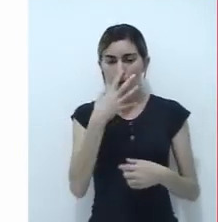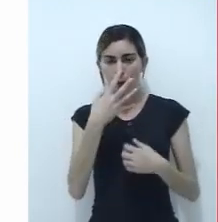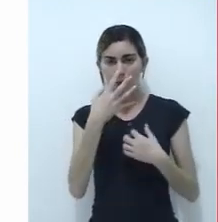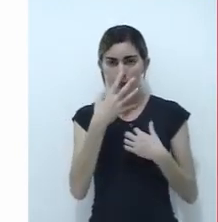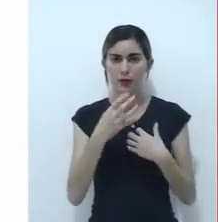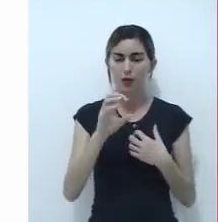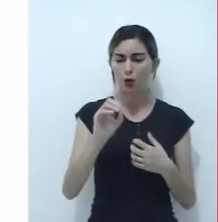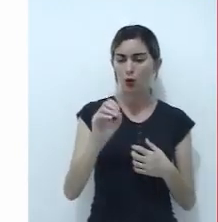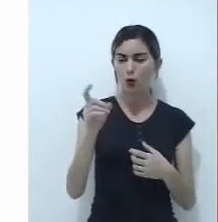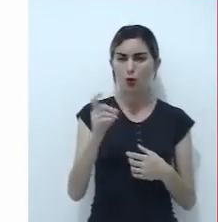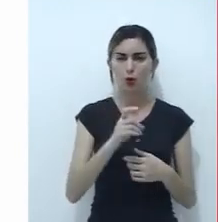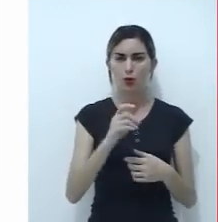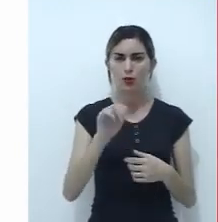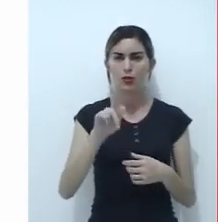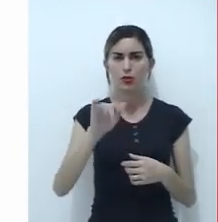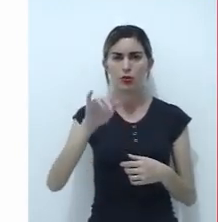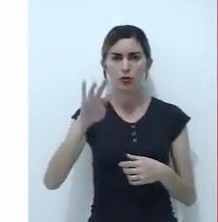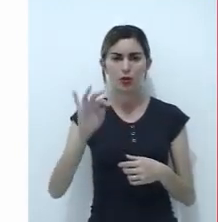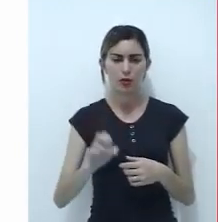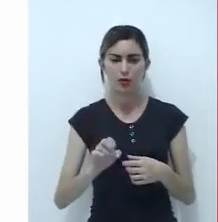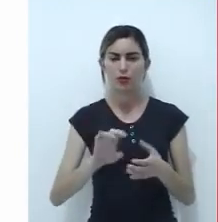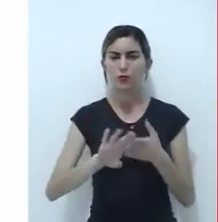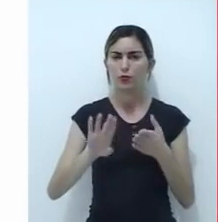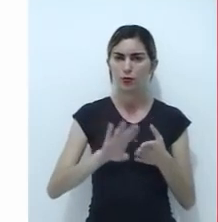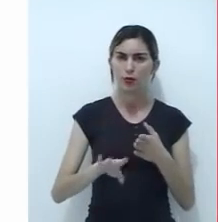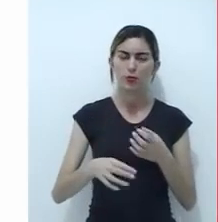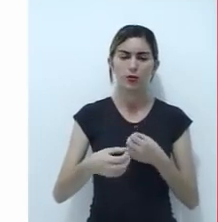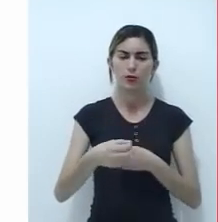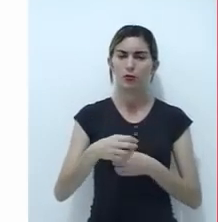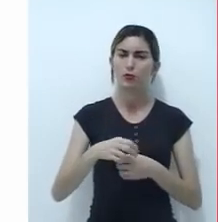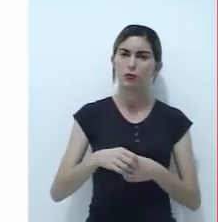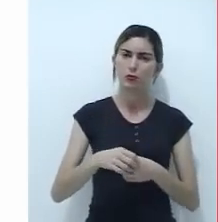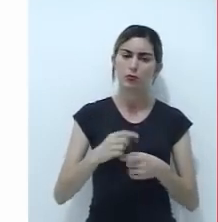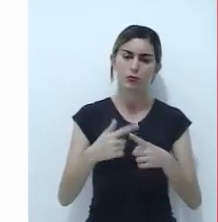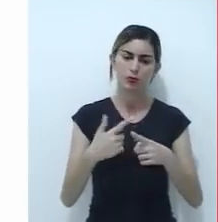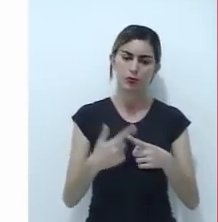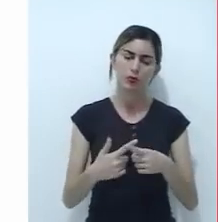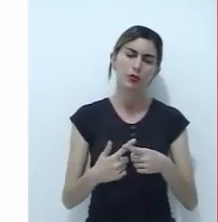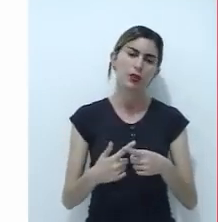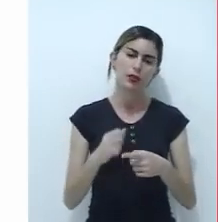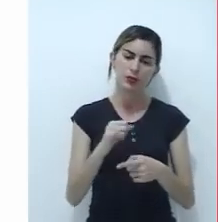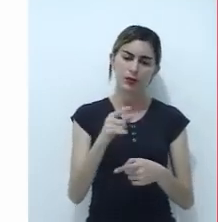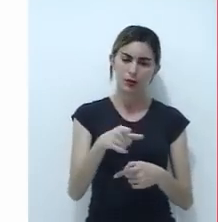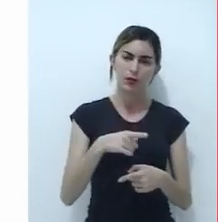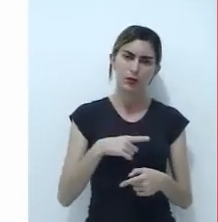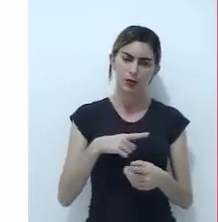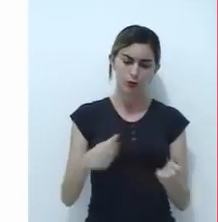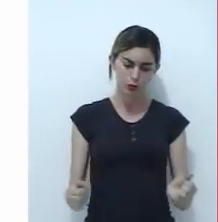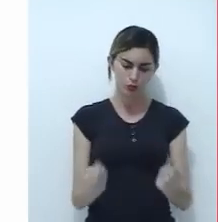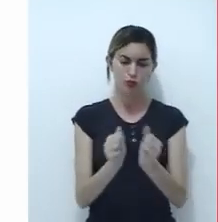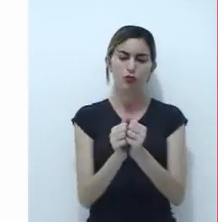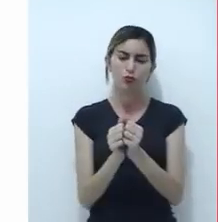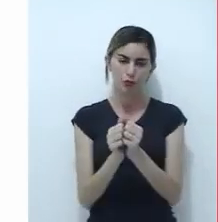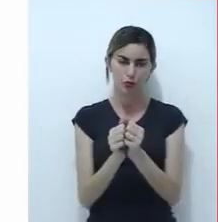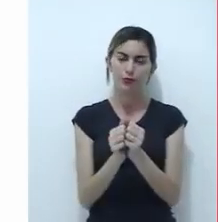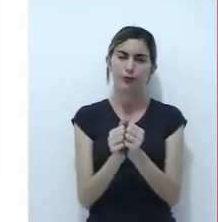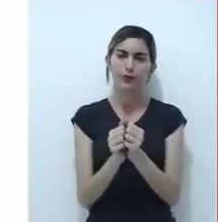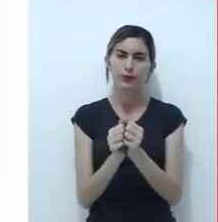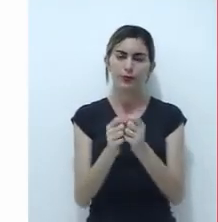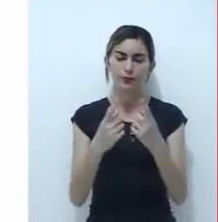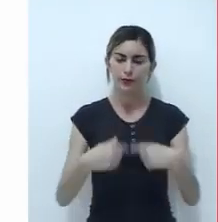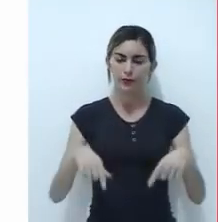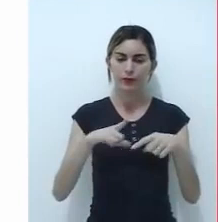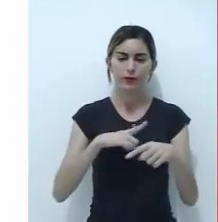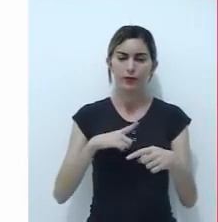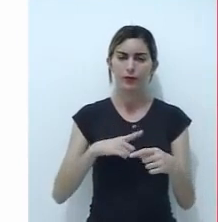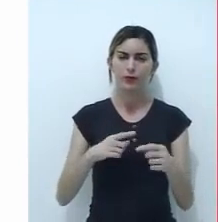tenho um oxigênio, que ele está sobrando, um átomo de oxigênio está sobrando, porque se ele tivesse junto, a